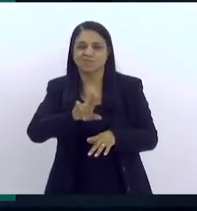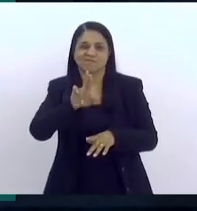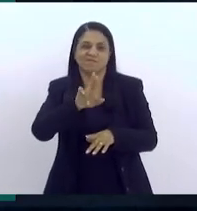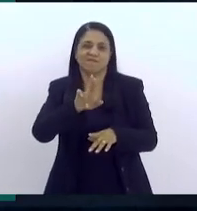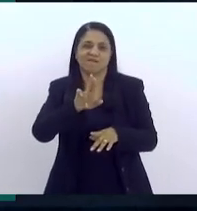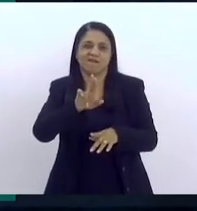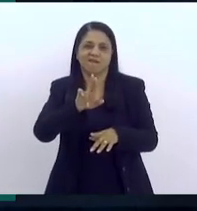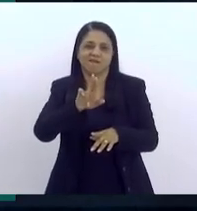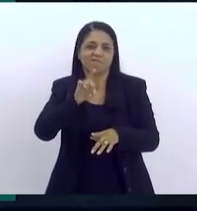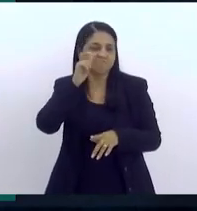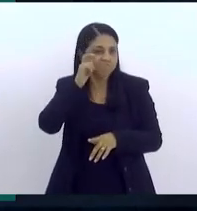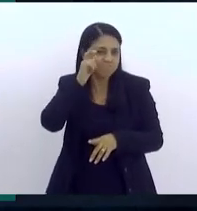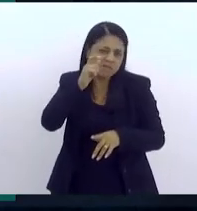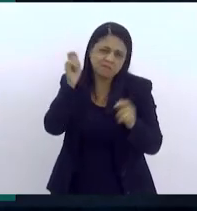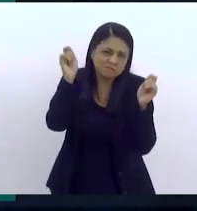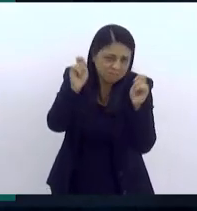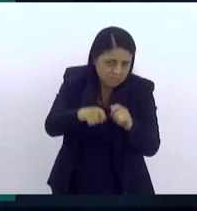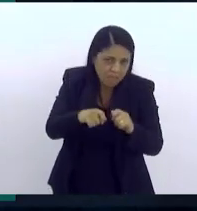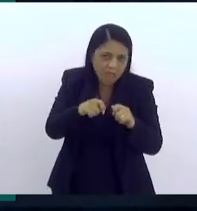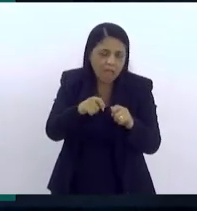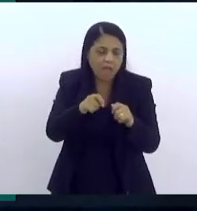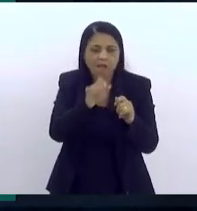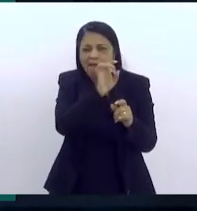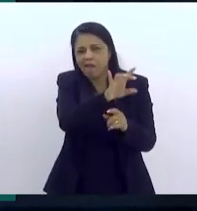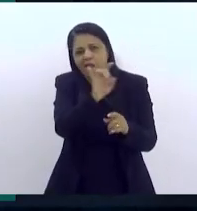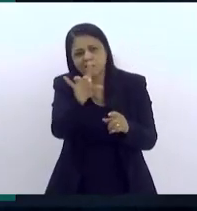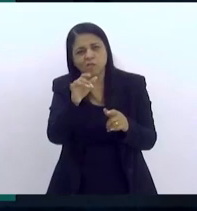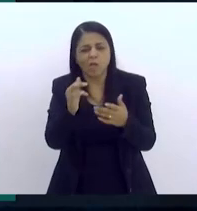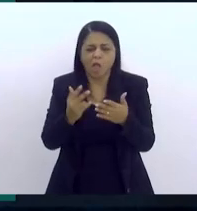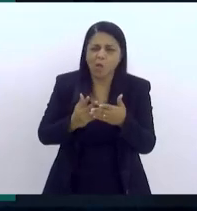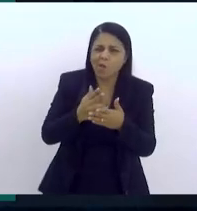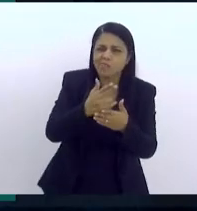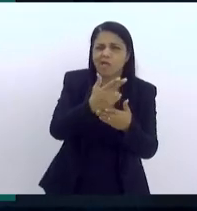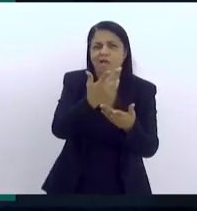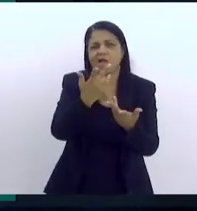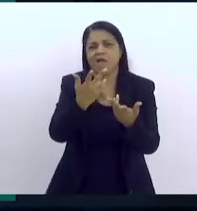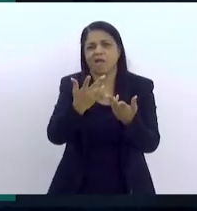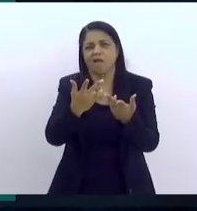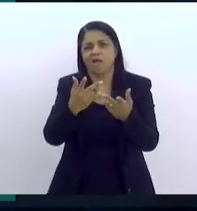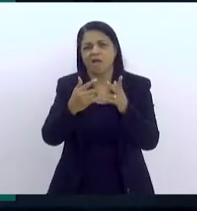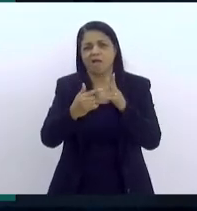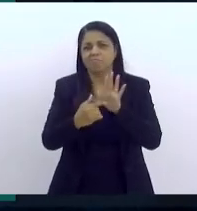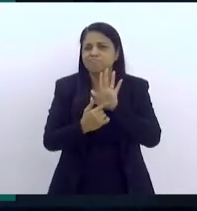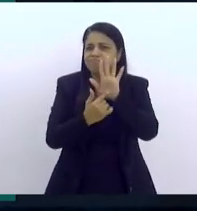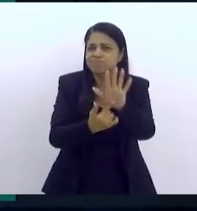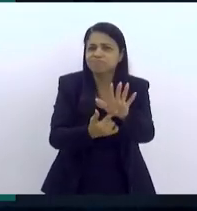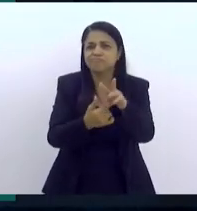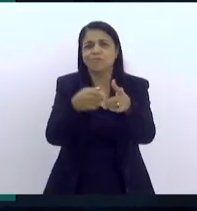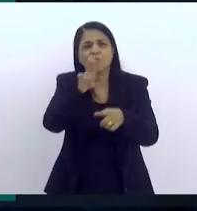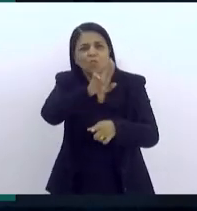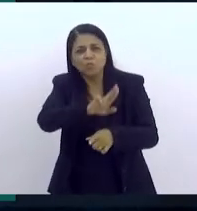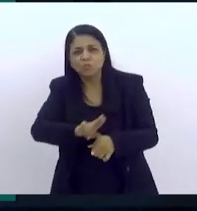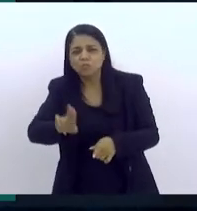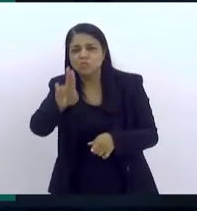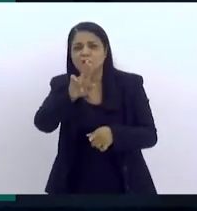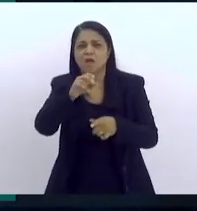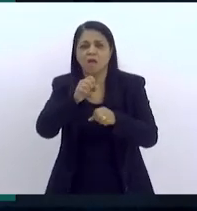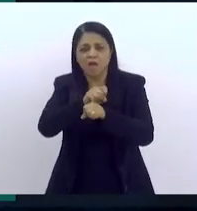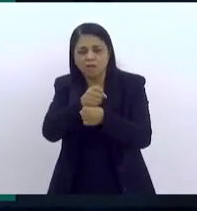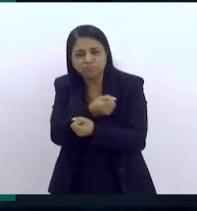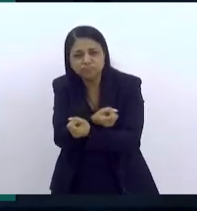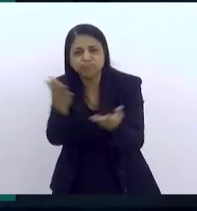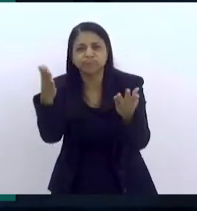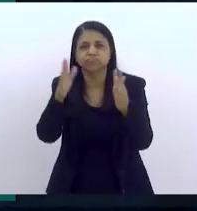interessante para todos vocês então vocês podem recortar podem fazer apresentações usar distribuir